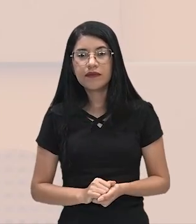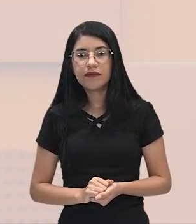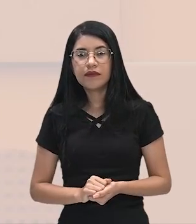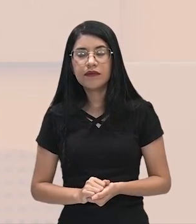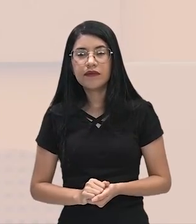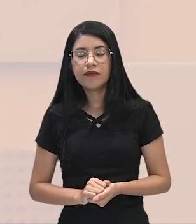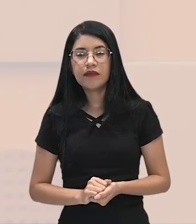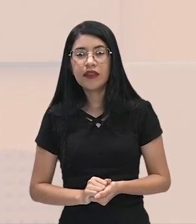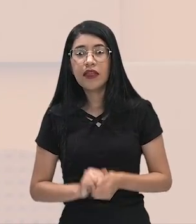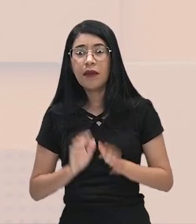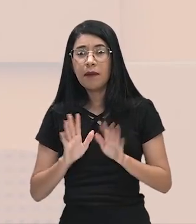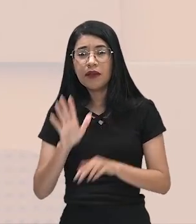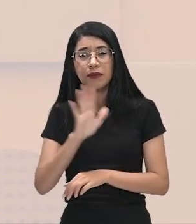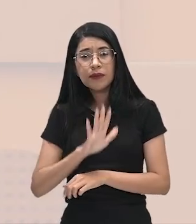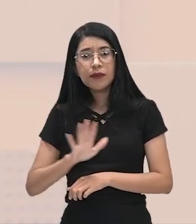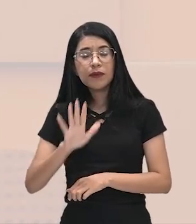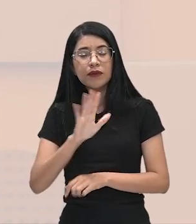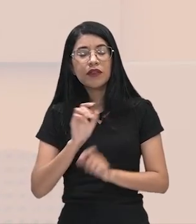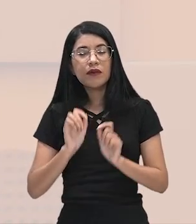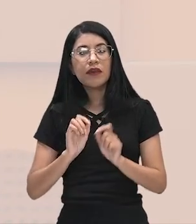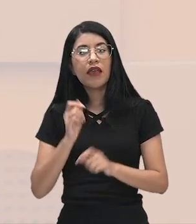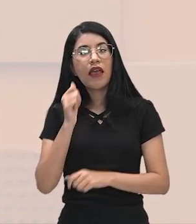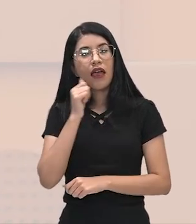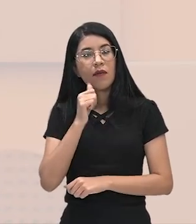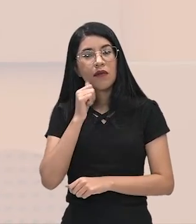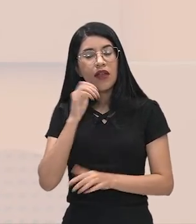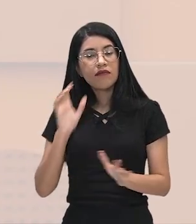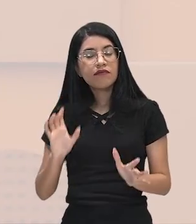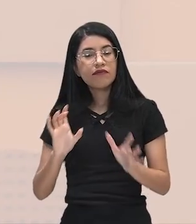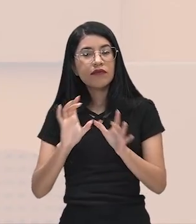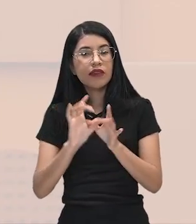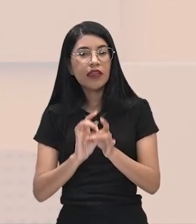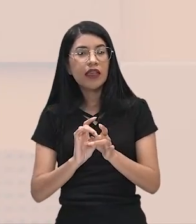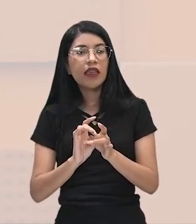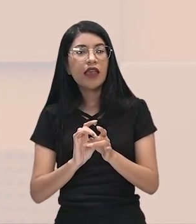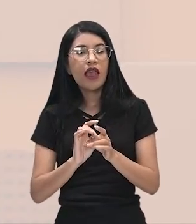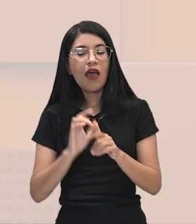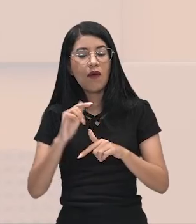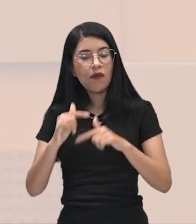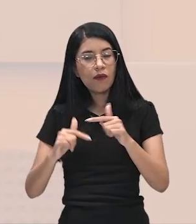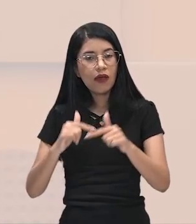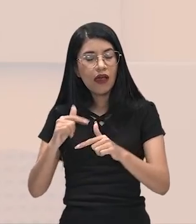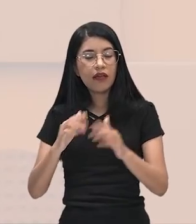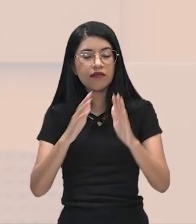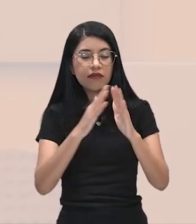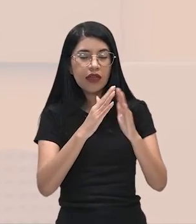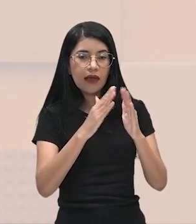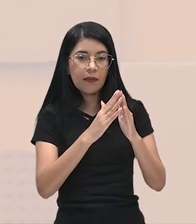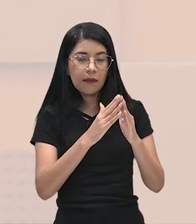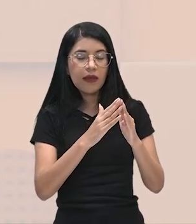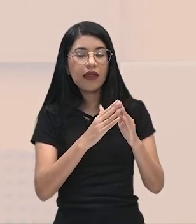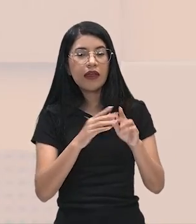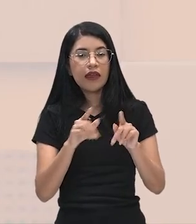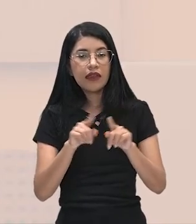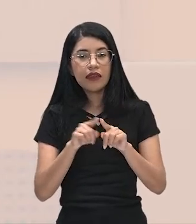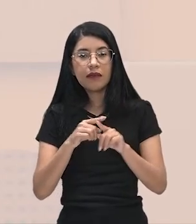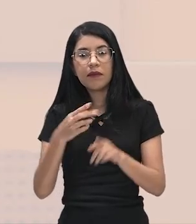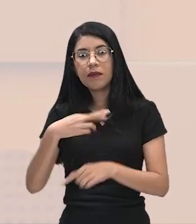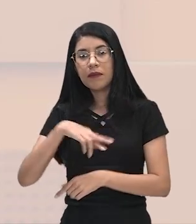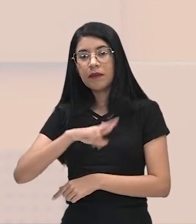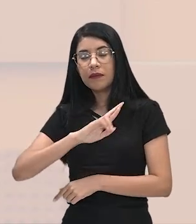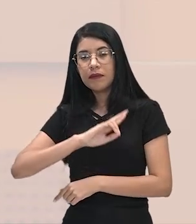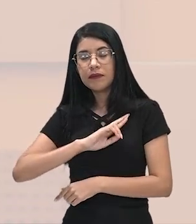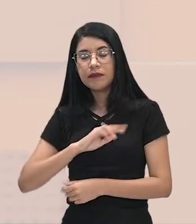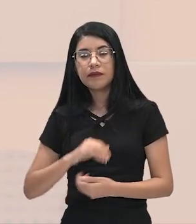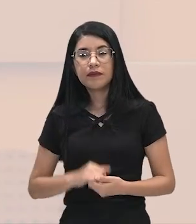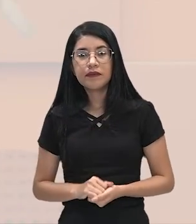de um modo geral, a mulher geralmente estava ligada aí apenas às atividades domésticas e religiosas, tá